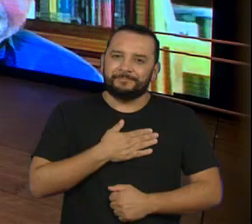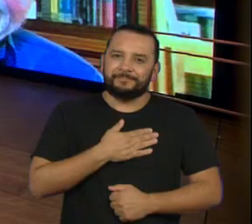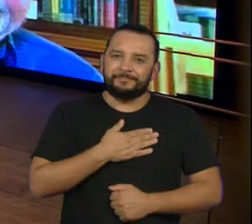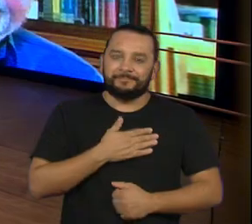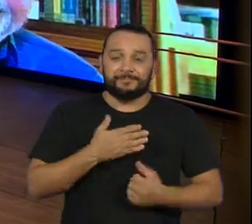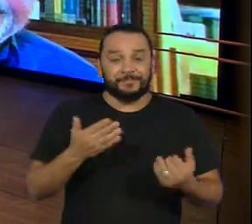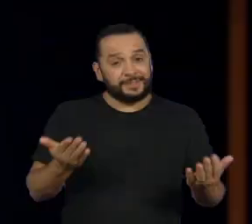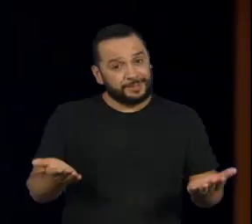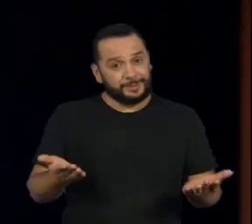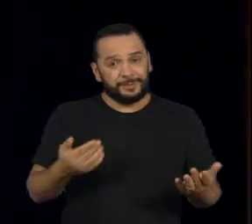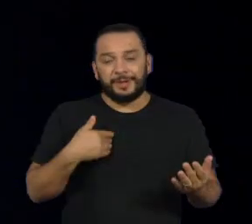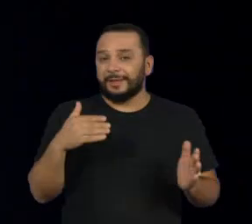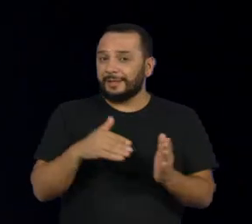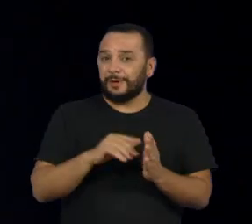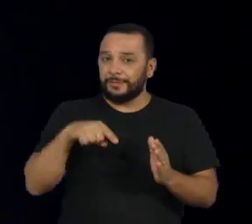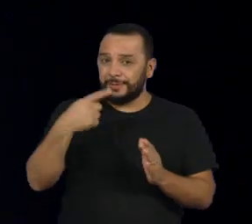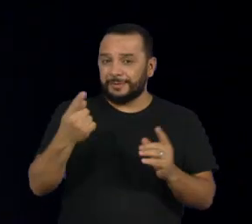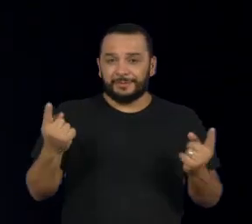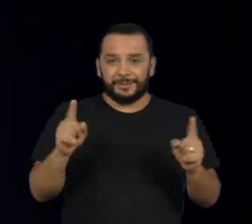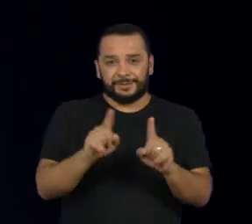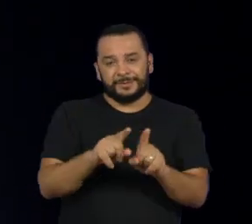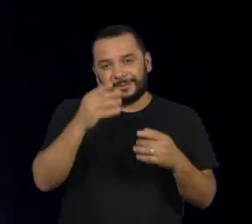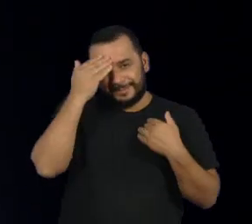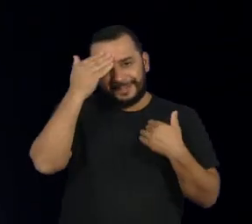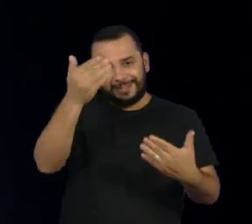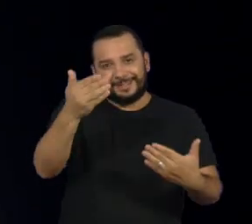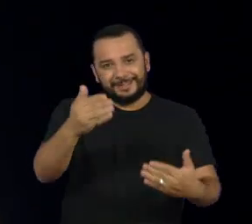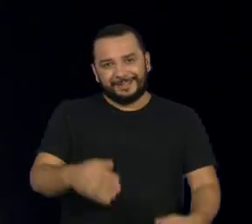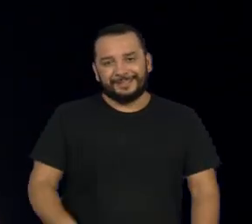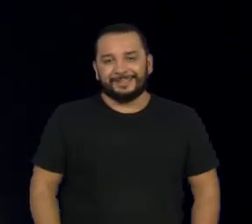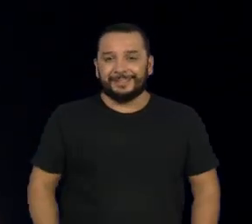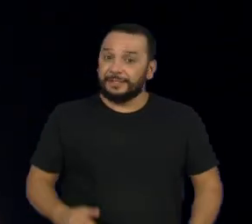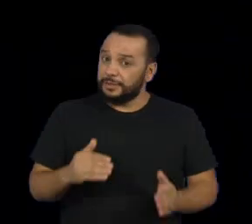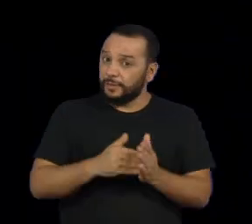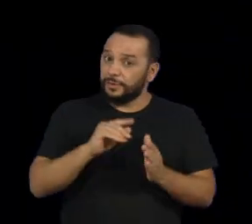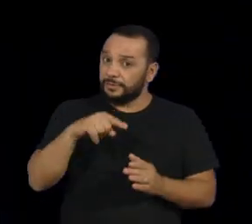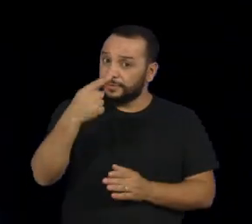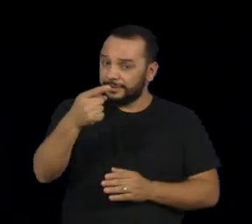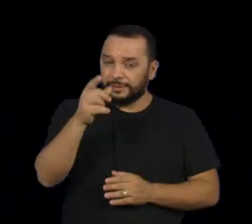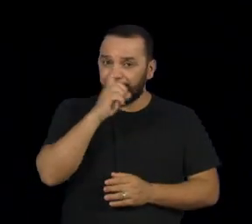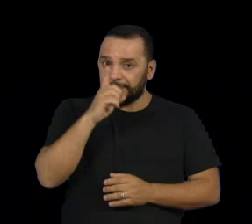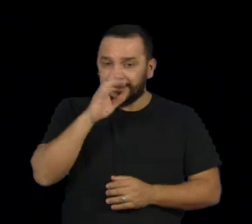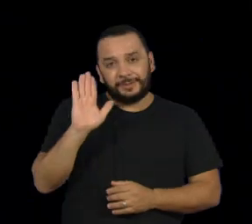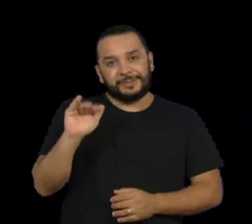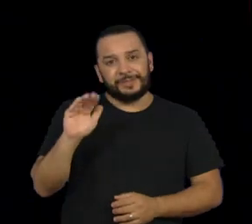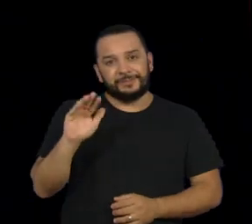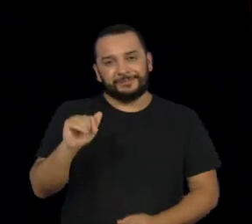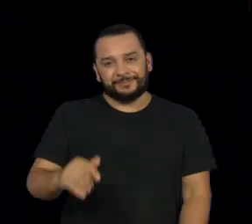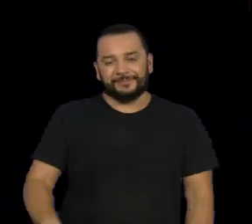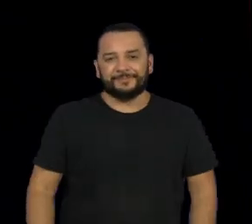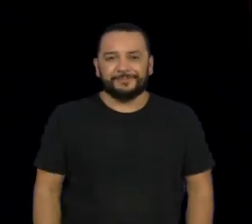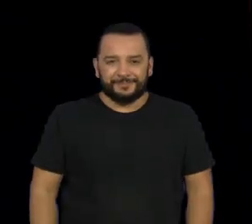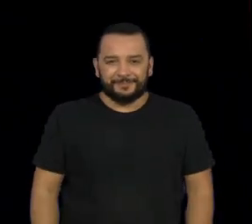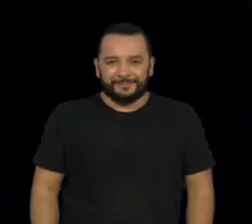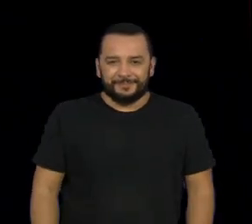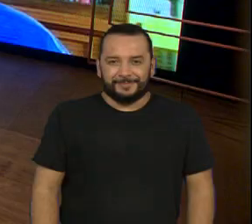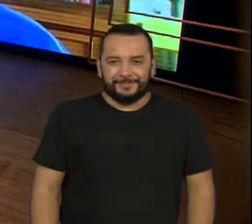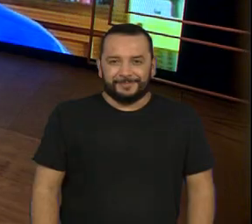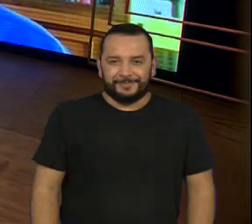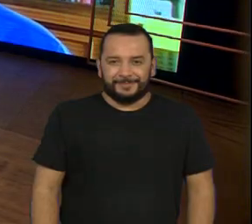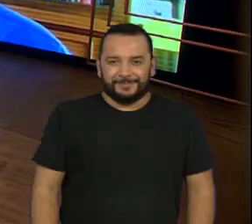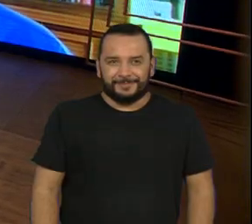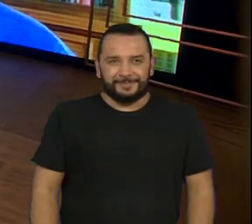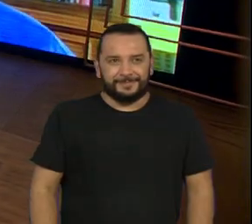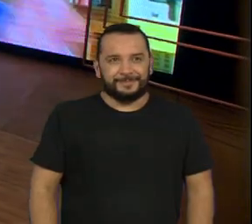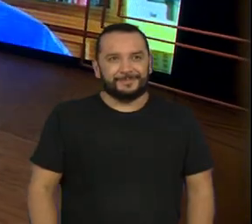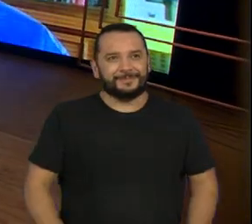querido. É isso, até o próximo Persona, obrigado, hein? A gente se vê no próximo domingo, até lá.